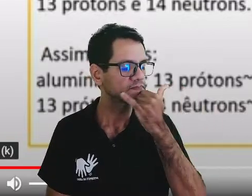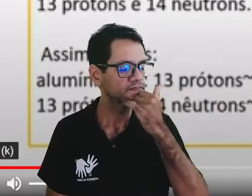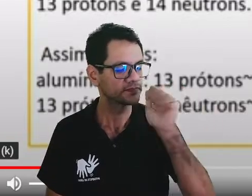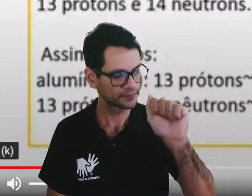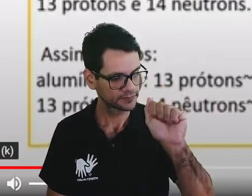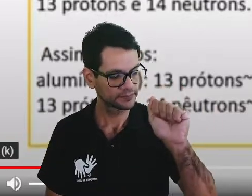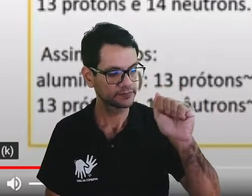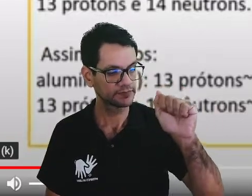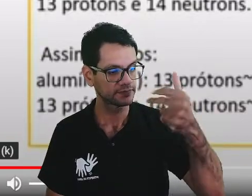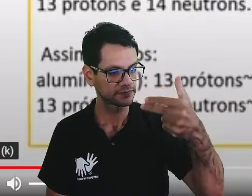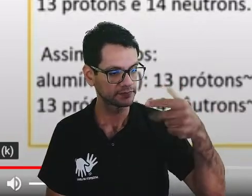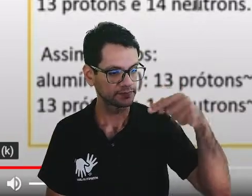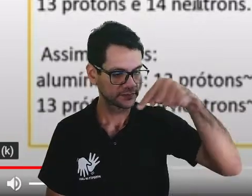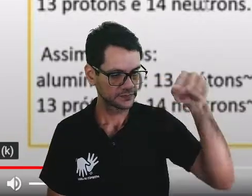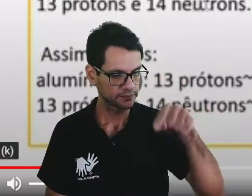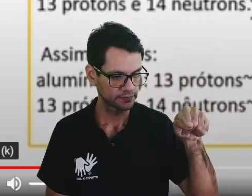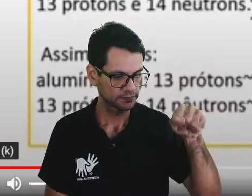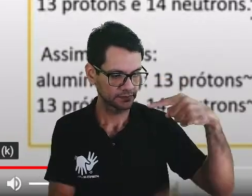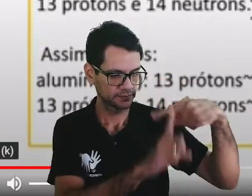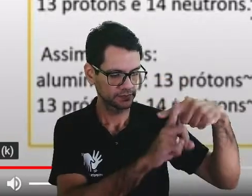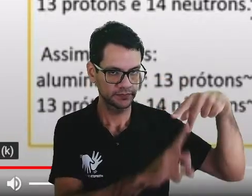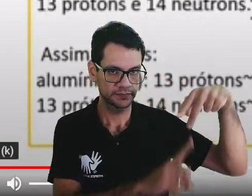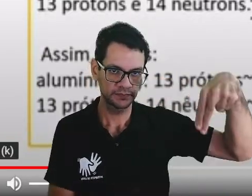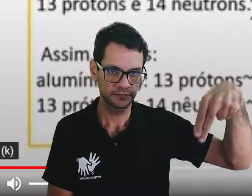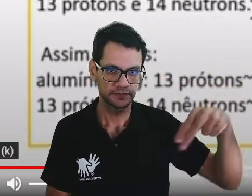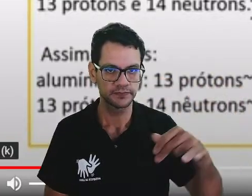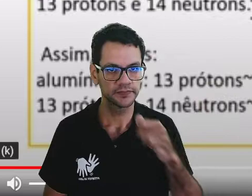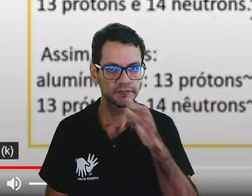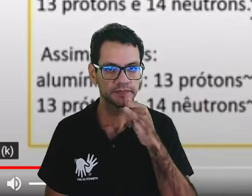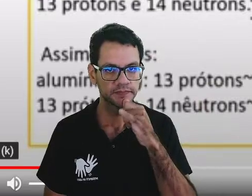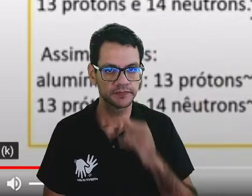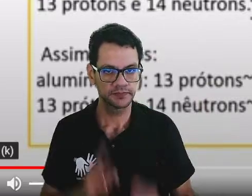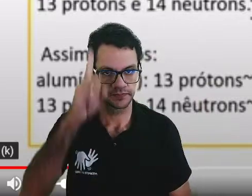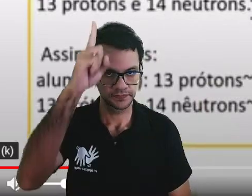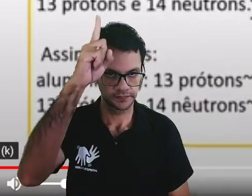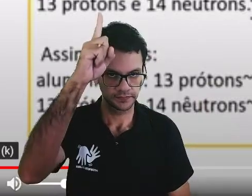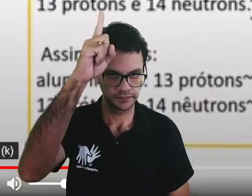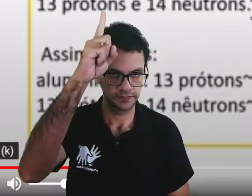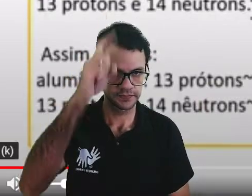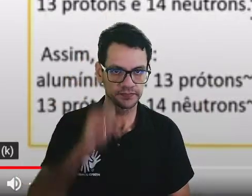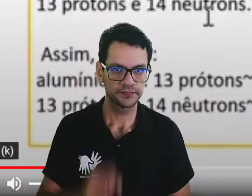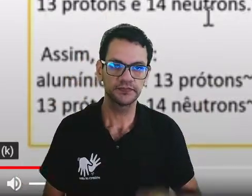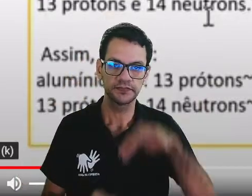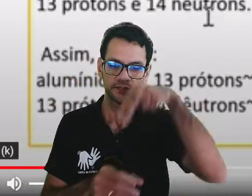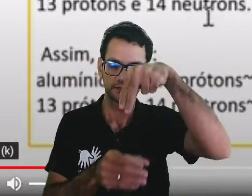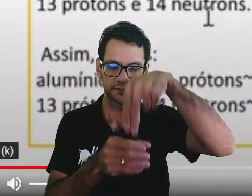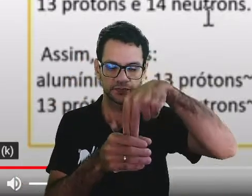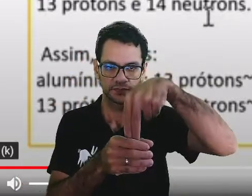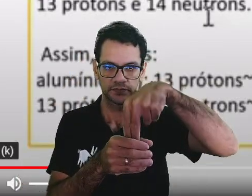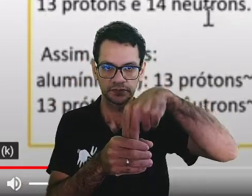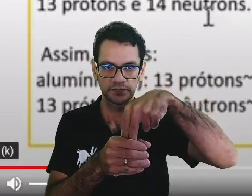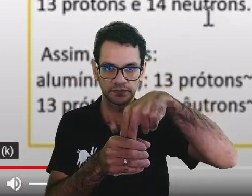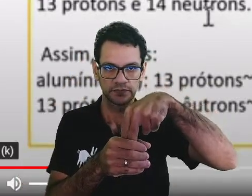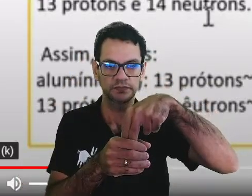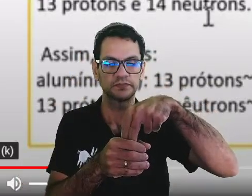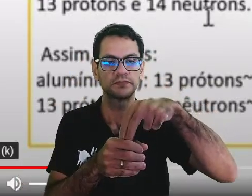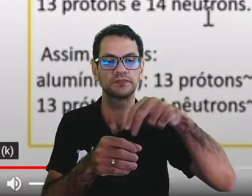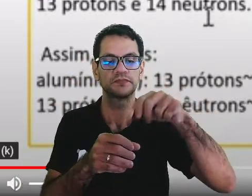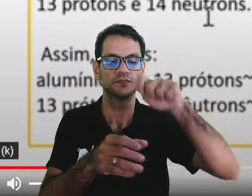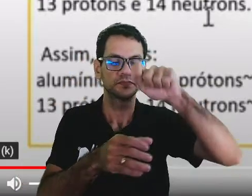aqui, ó. No núcleo do átomo de alumínio, existem 13 prótons e 14 nêutrons.